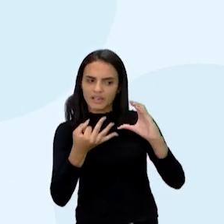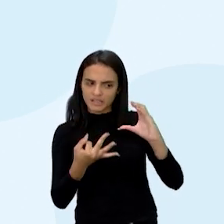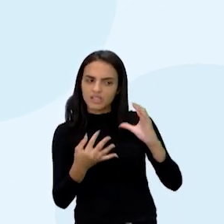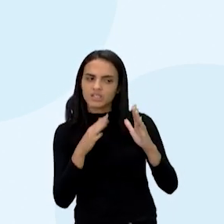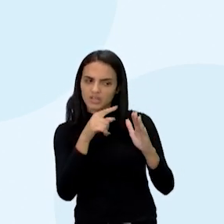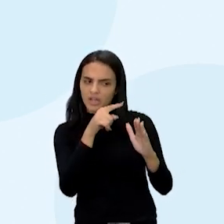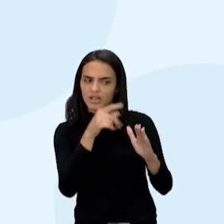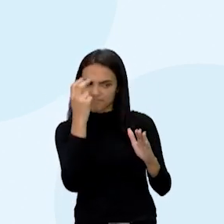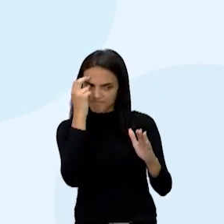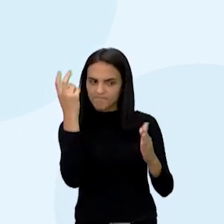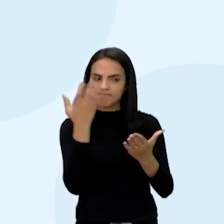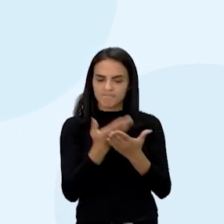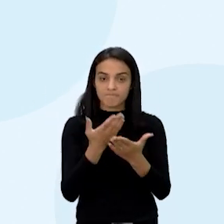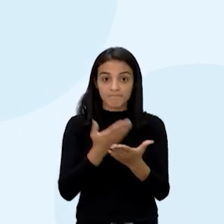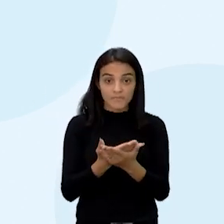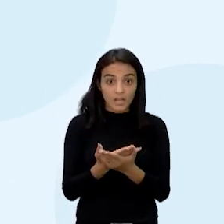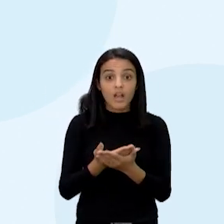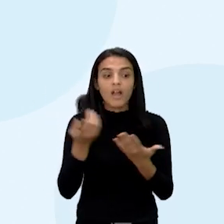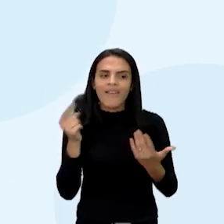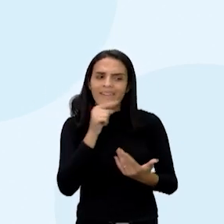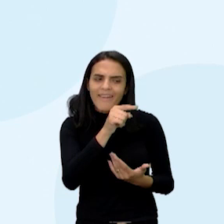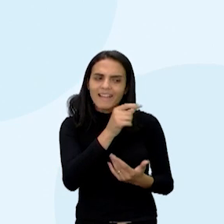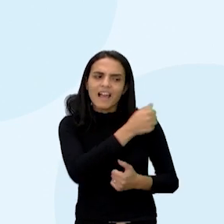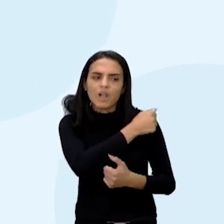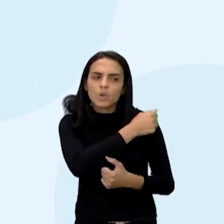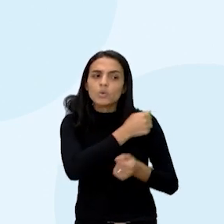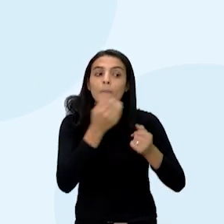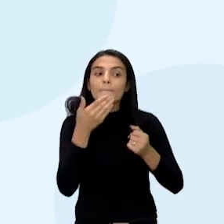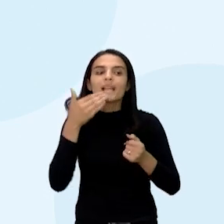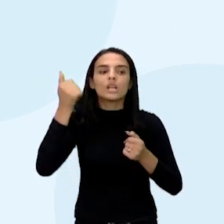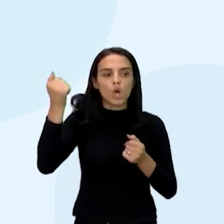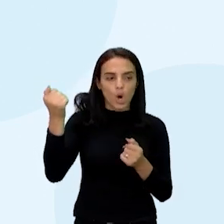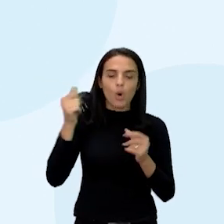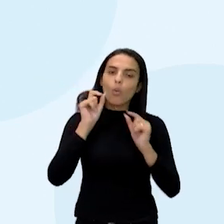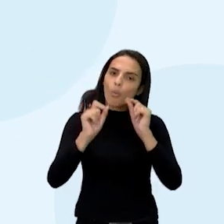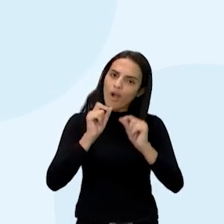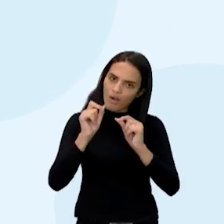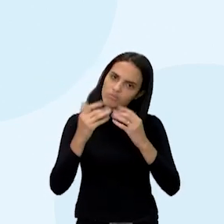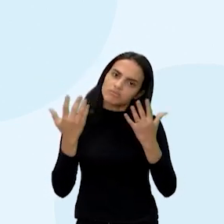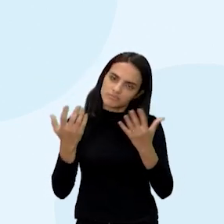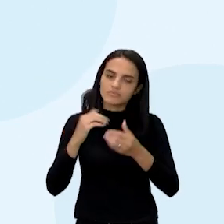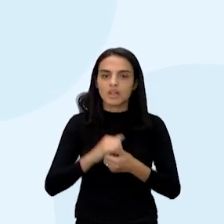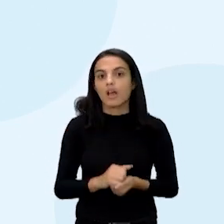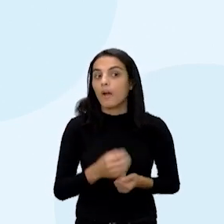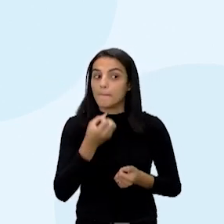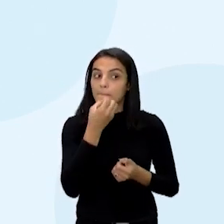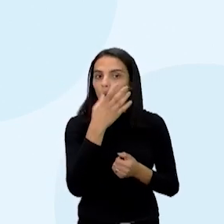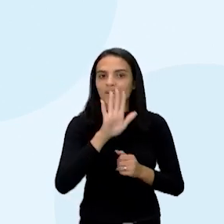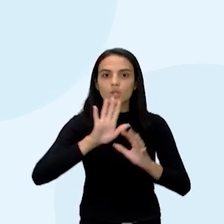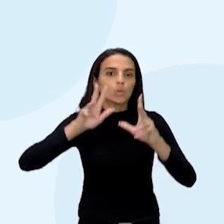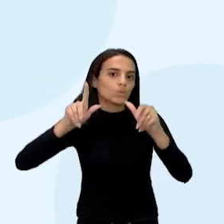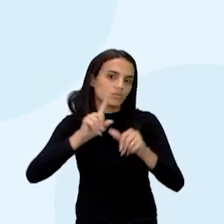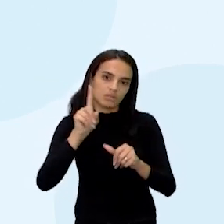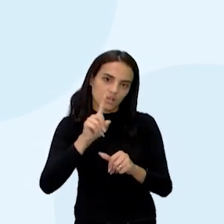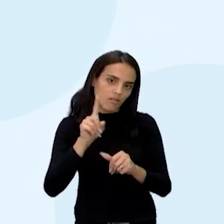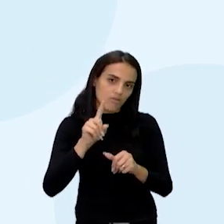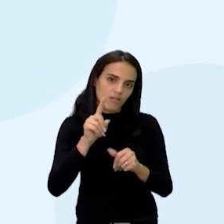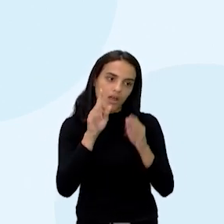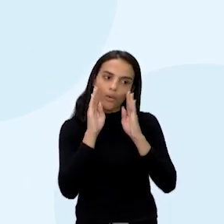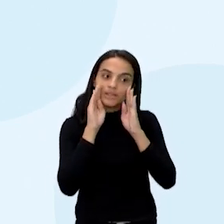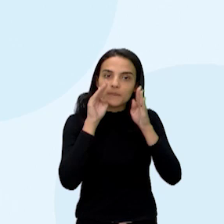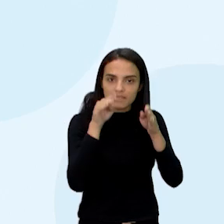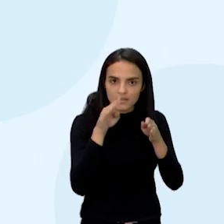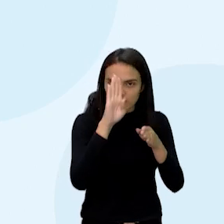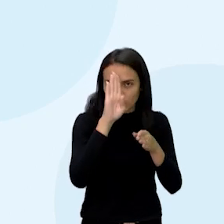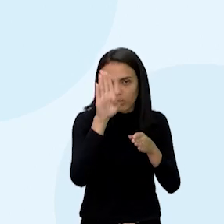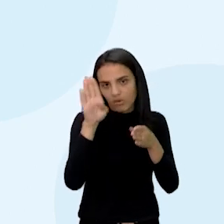superdotação e em que área aquele estudante se destaca, né? Porque, como eu disse, ele pode não ser bom em todas as matérias.